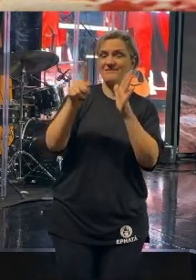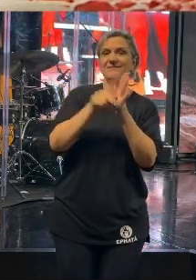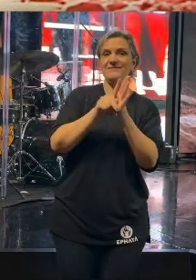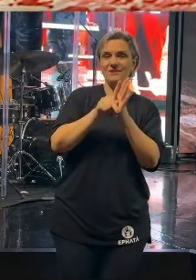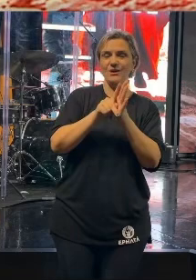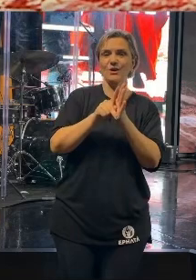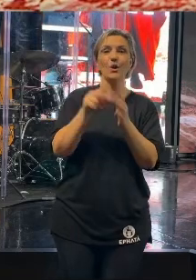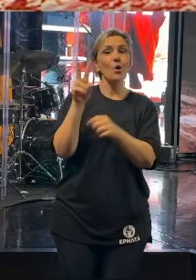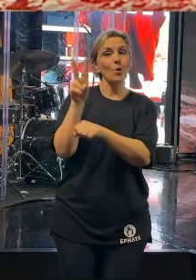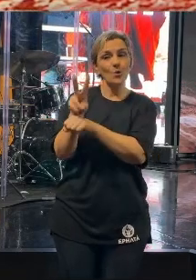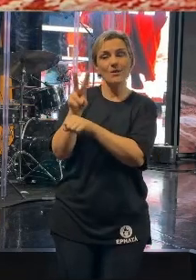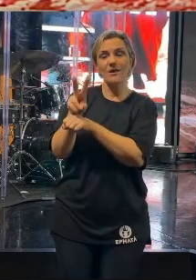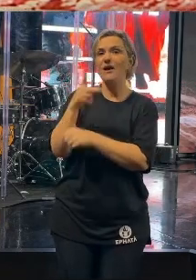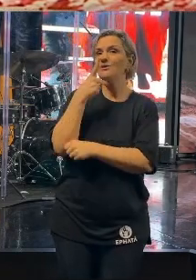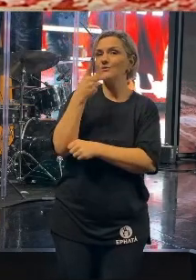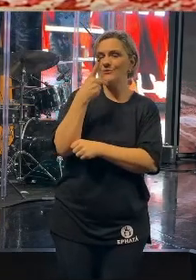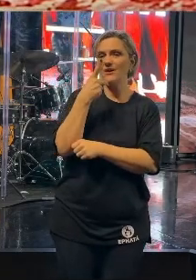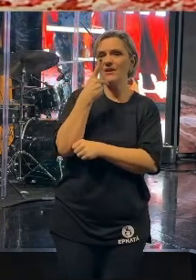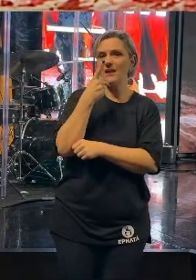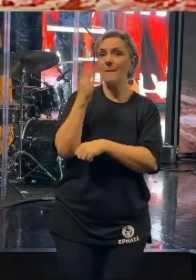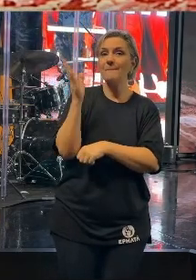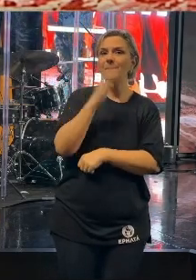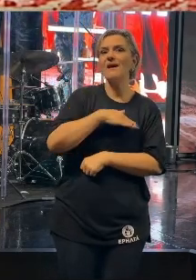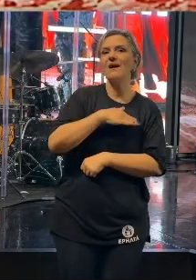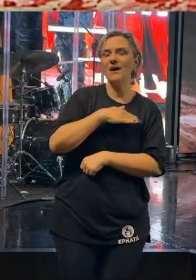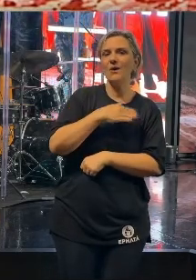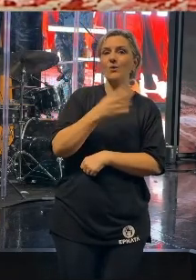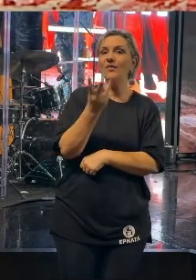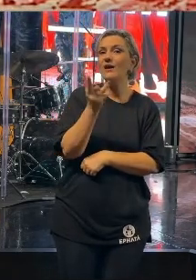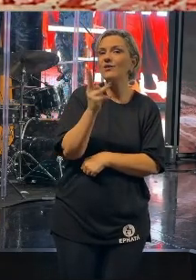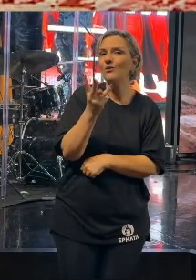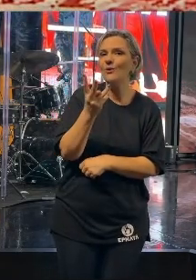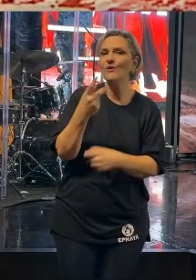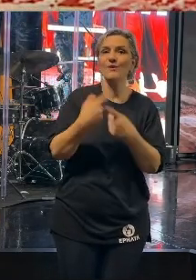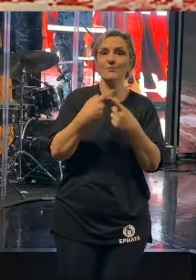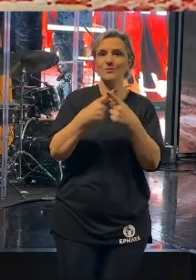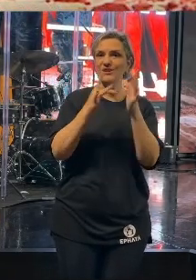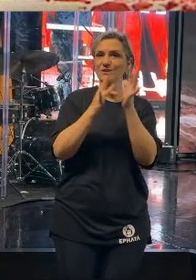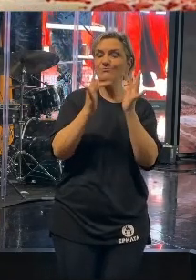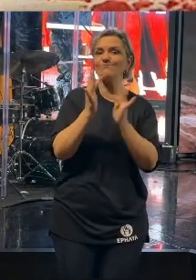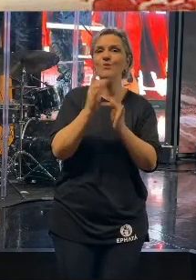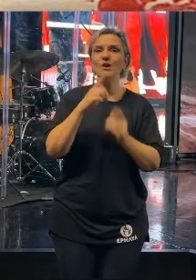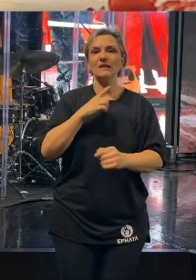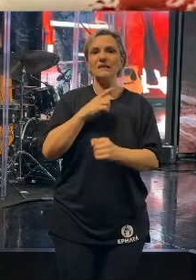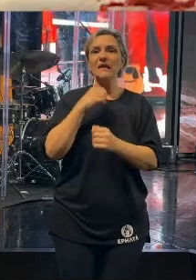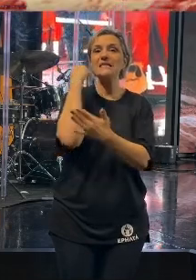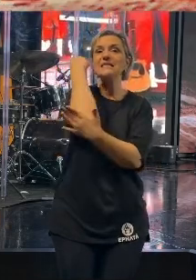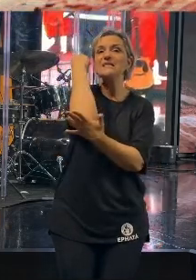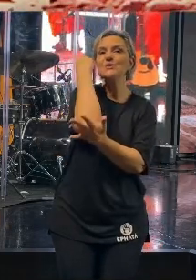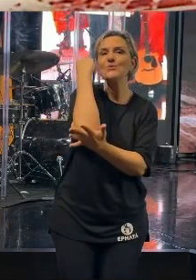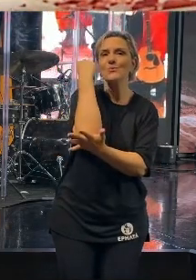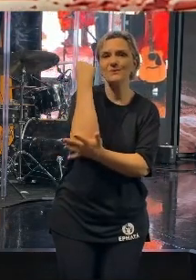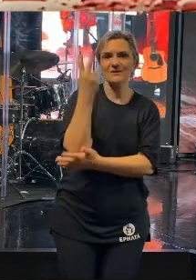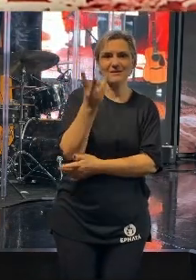Cuidado ao falar mal da noiva, porque o noivo tem ciúmes da noiva.